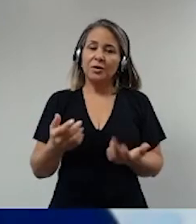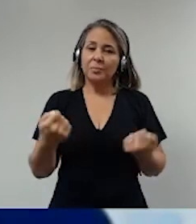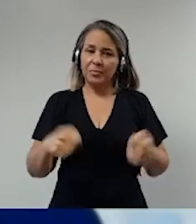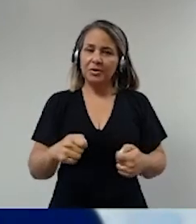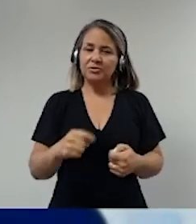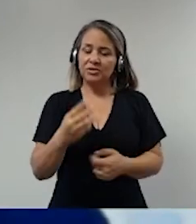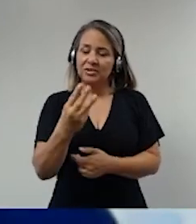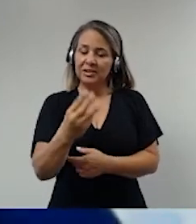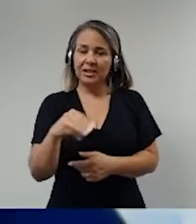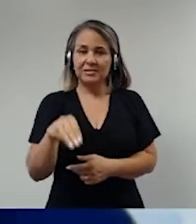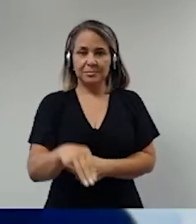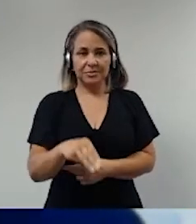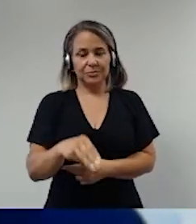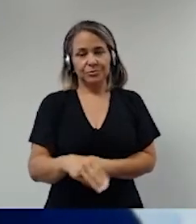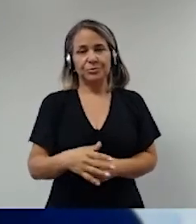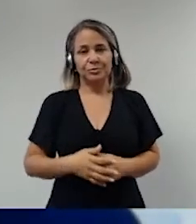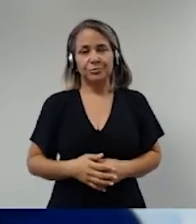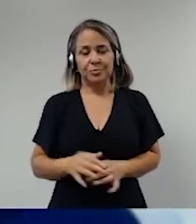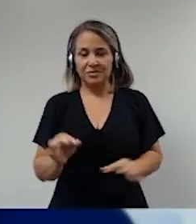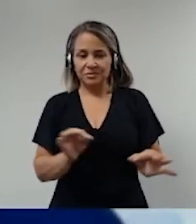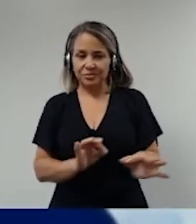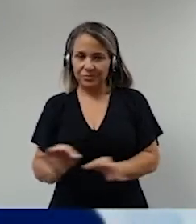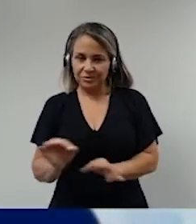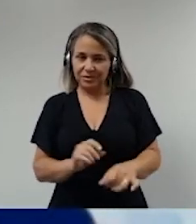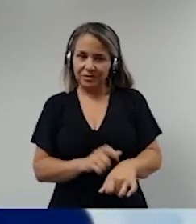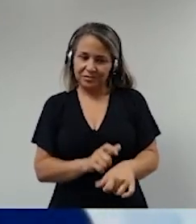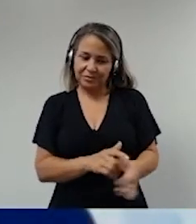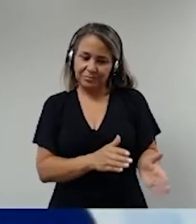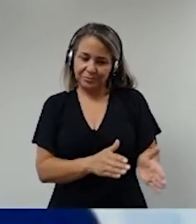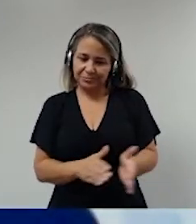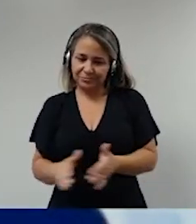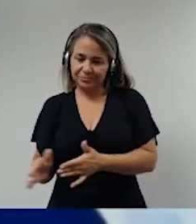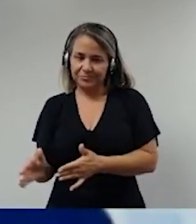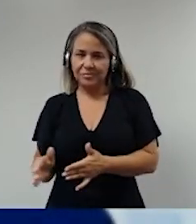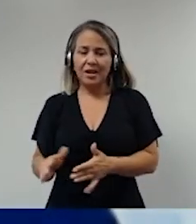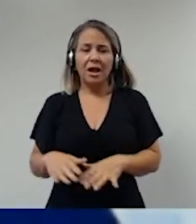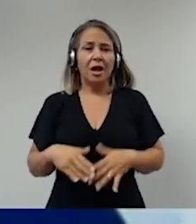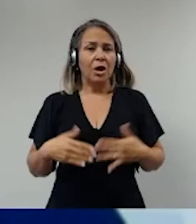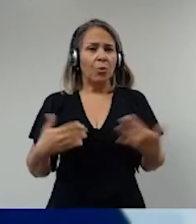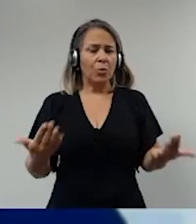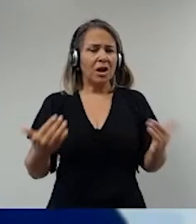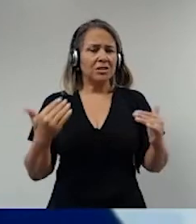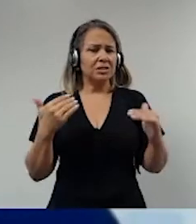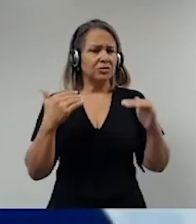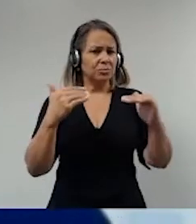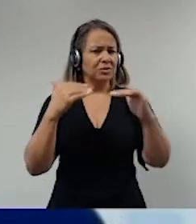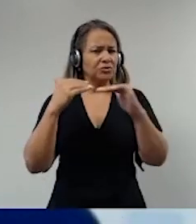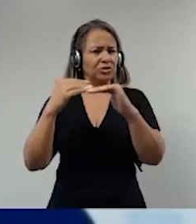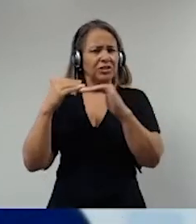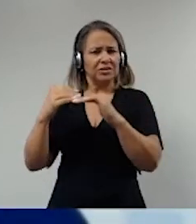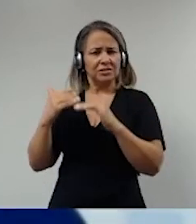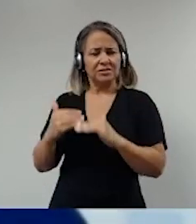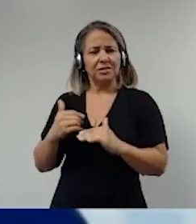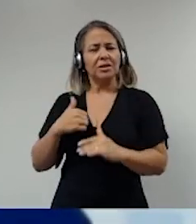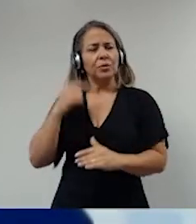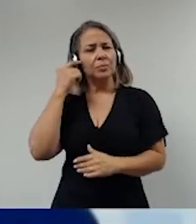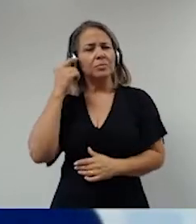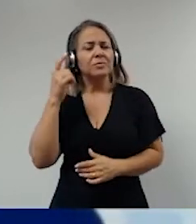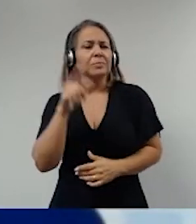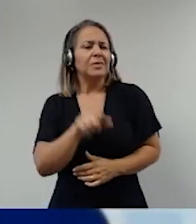minutos, infelizmente, pessoal, tenho que controlar o tempo aqui, quais seriam as medidas efetivas que o senhor acha que